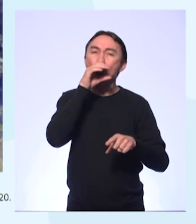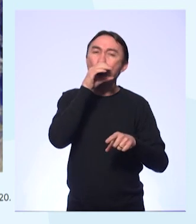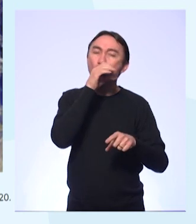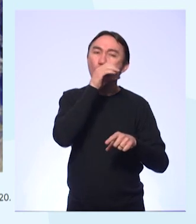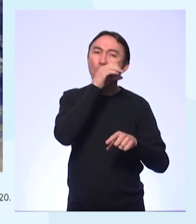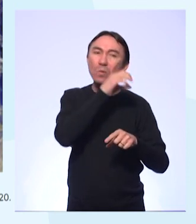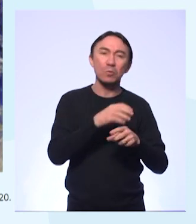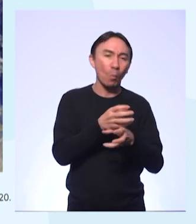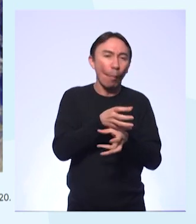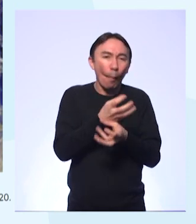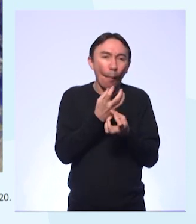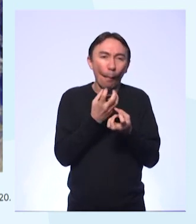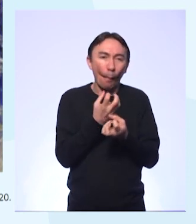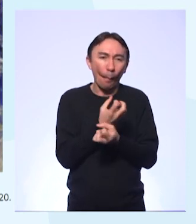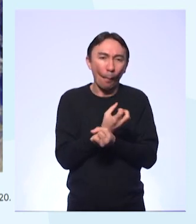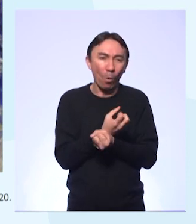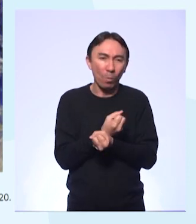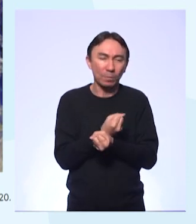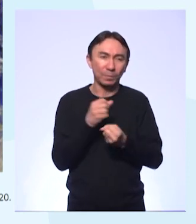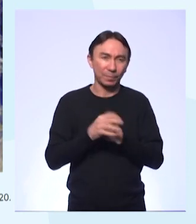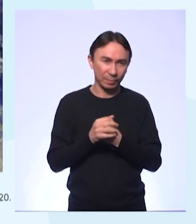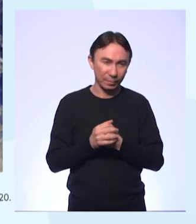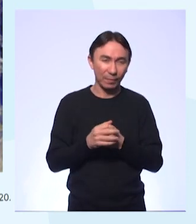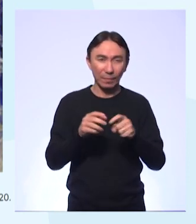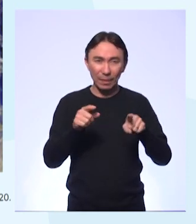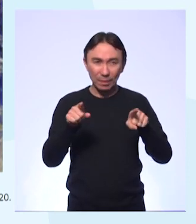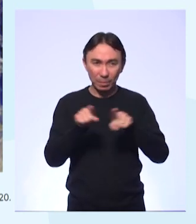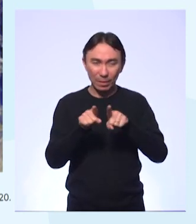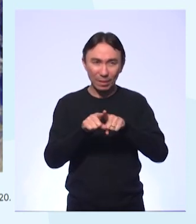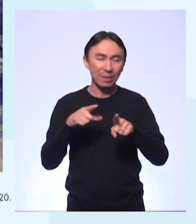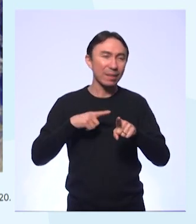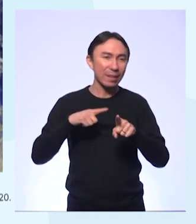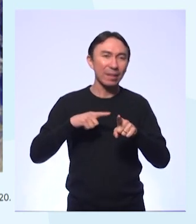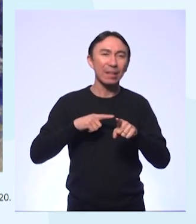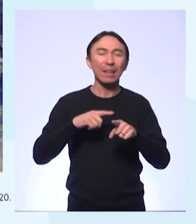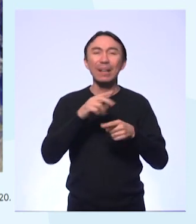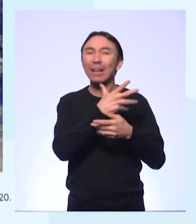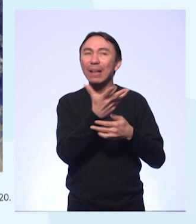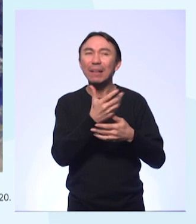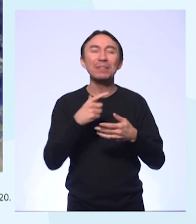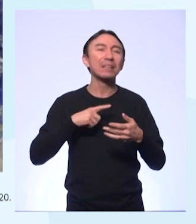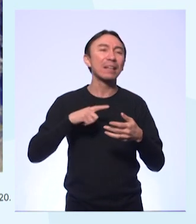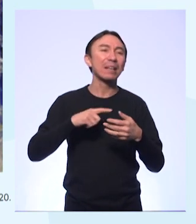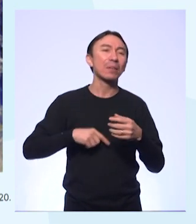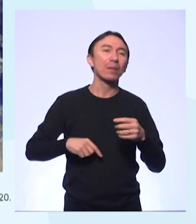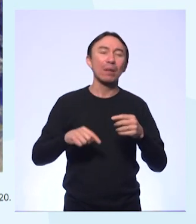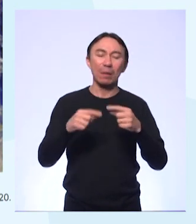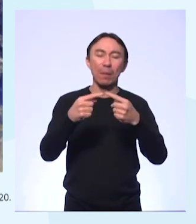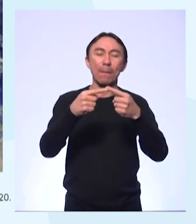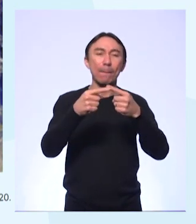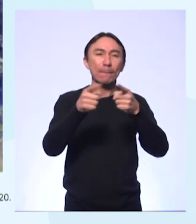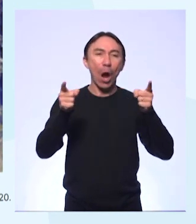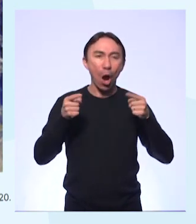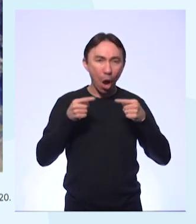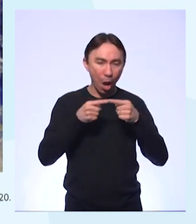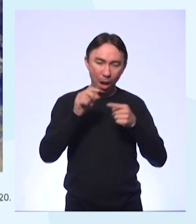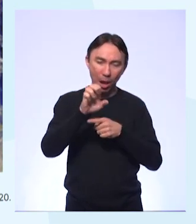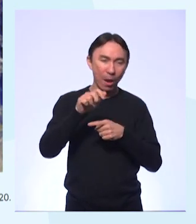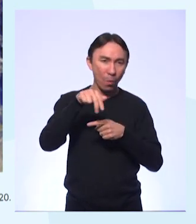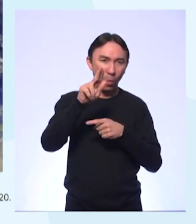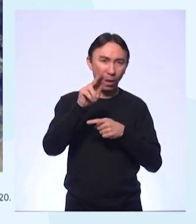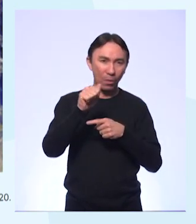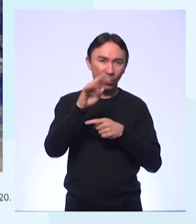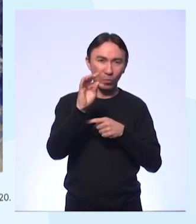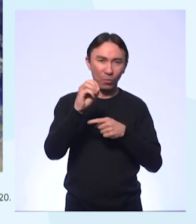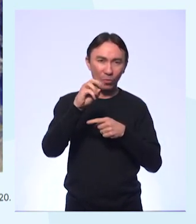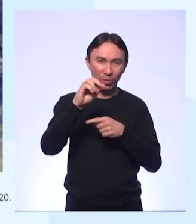vai ter lá a massa equatorial. Tá? Então, ela é bem destacada, são massas que são quentes. Né? A